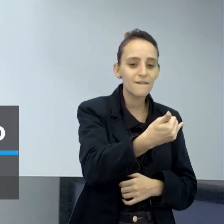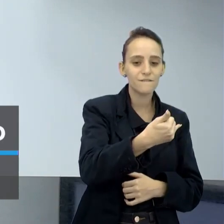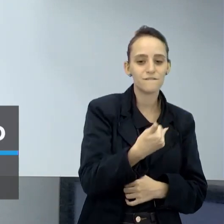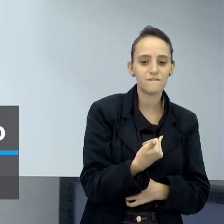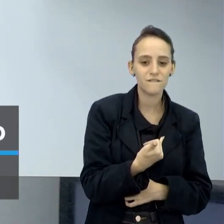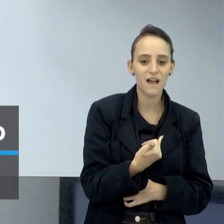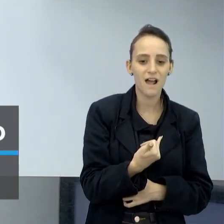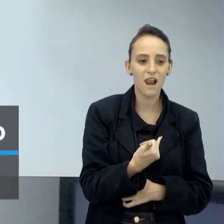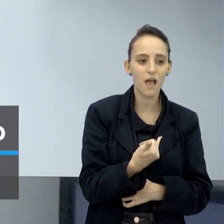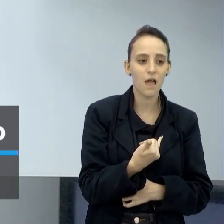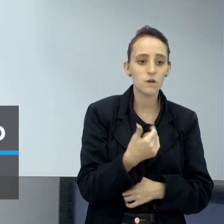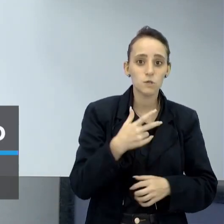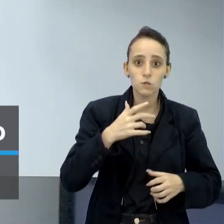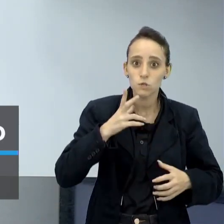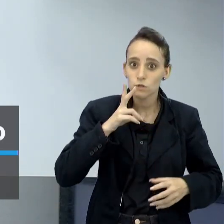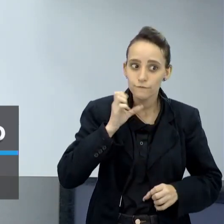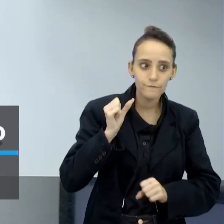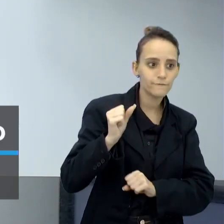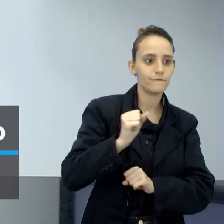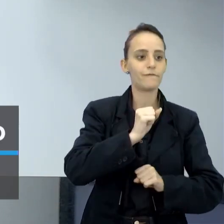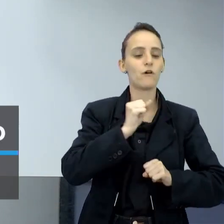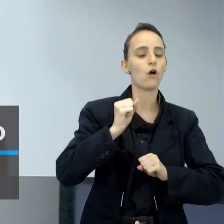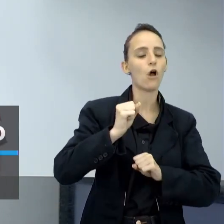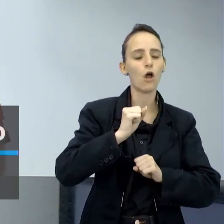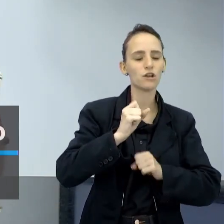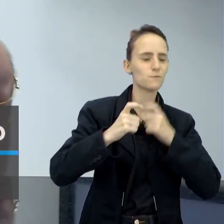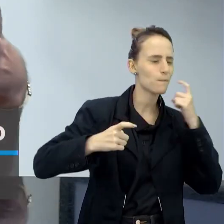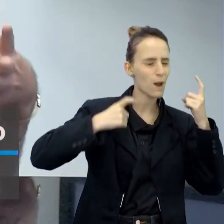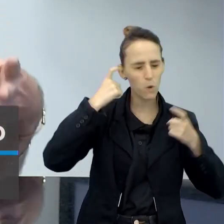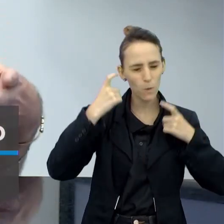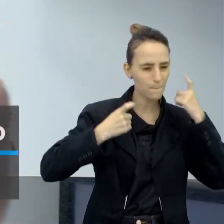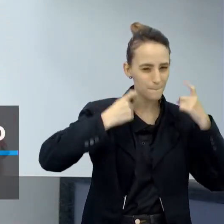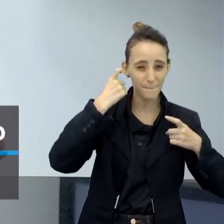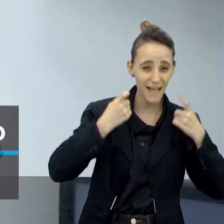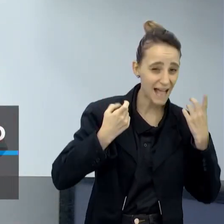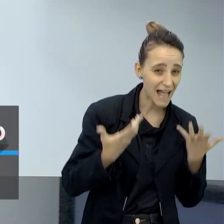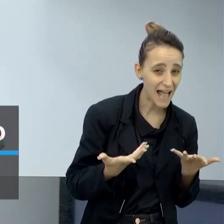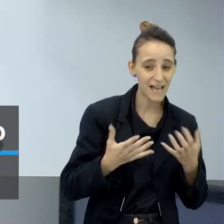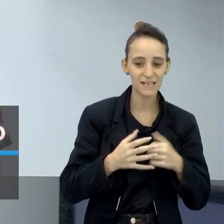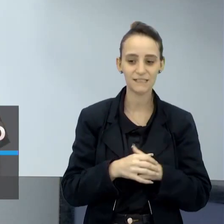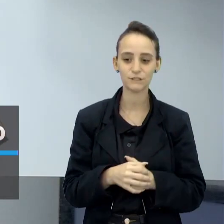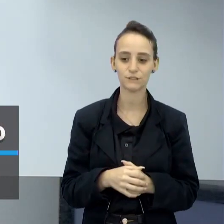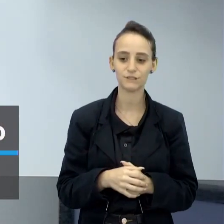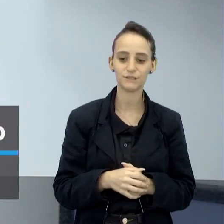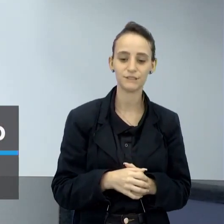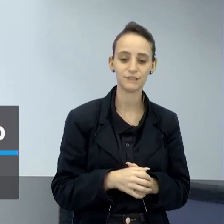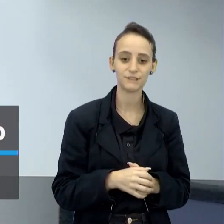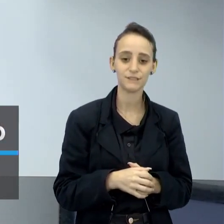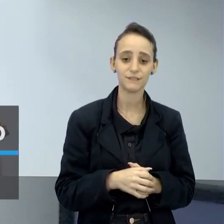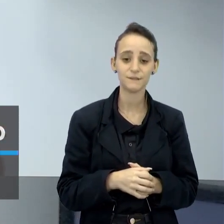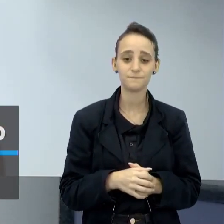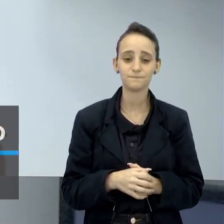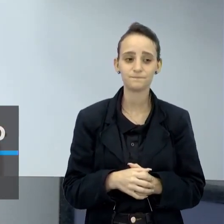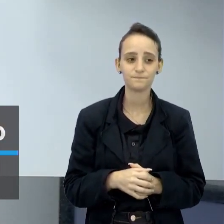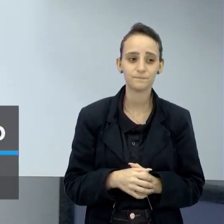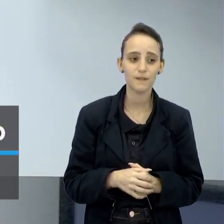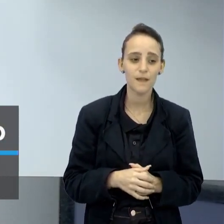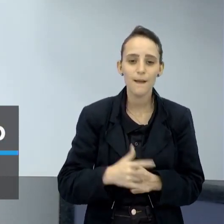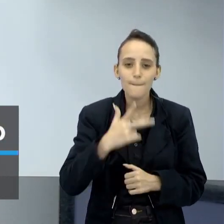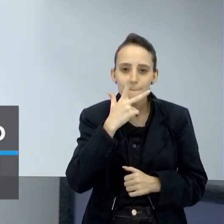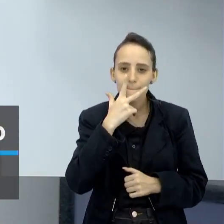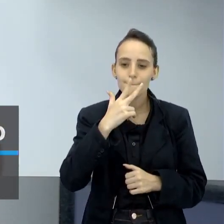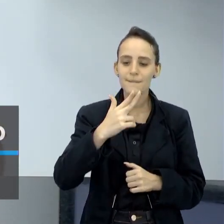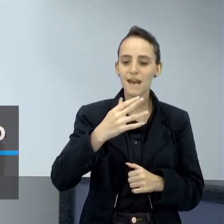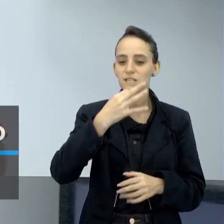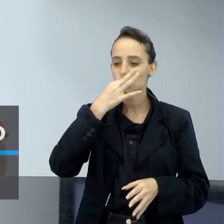muito mais intensos, não pensando que uma vivência ou outra pode ser mais intensa que a outra, mas sim quando a gente